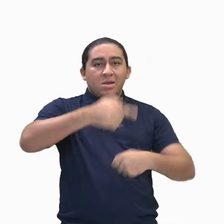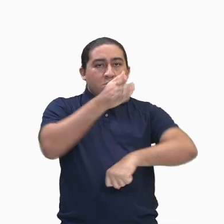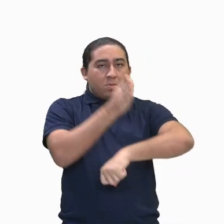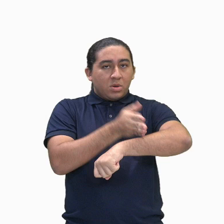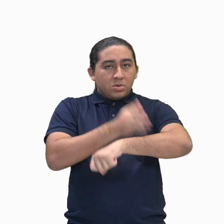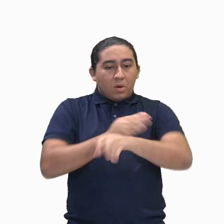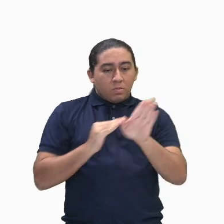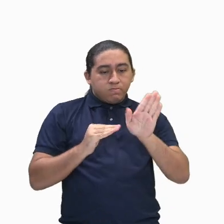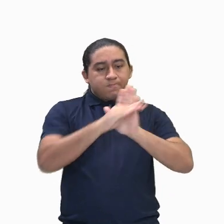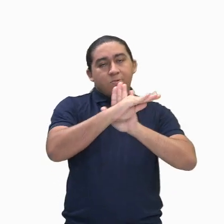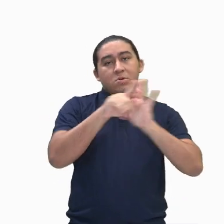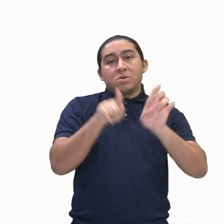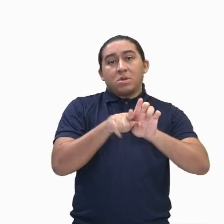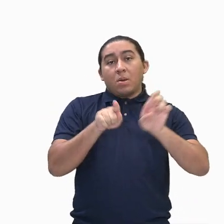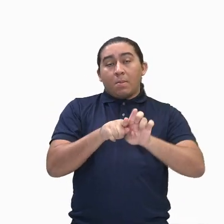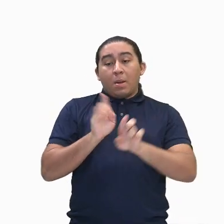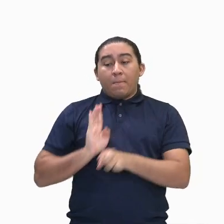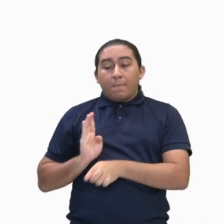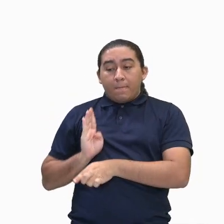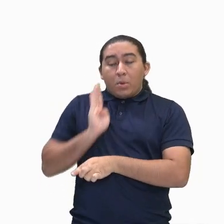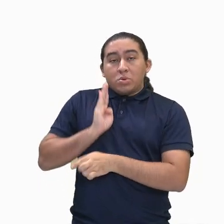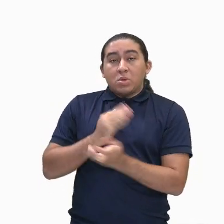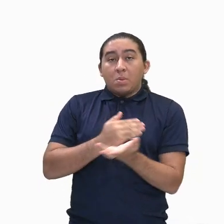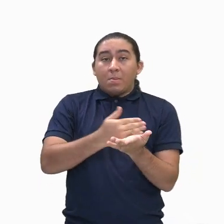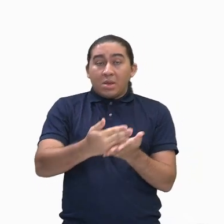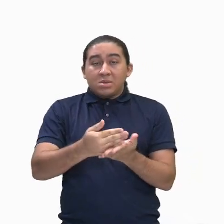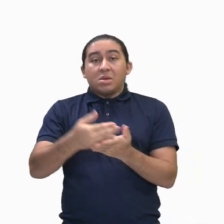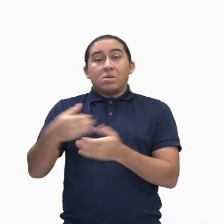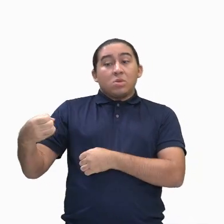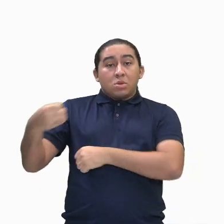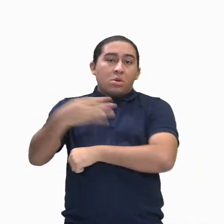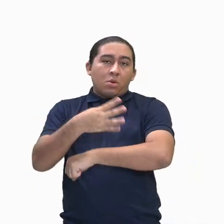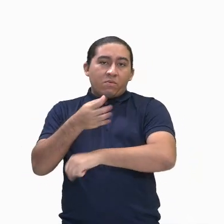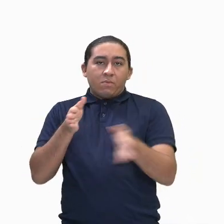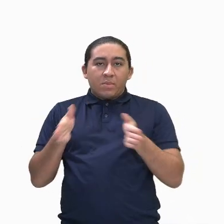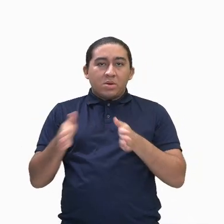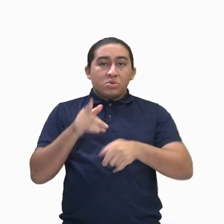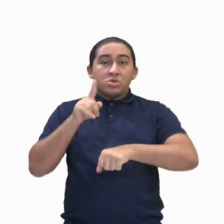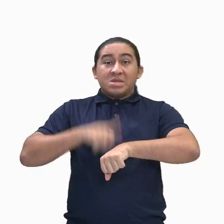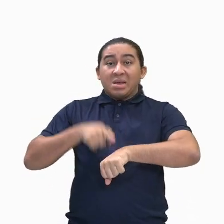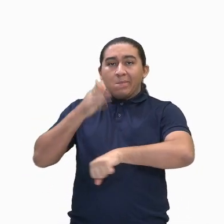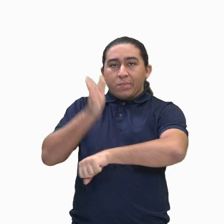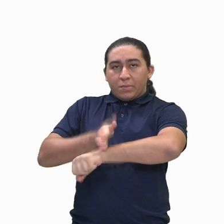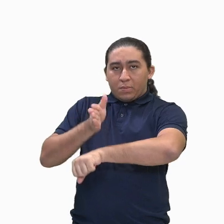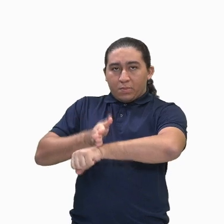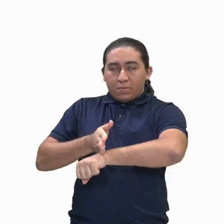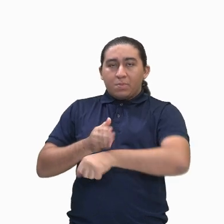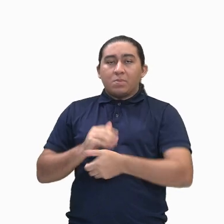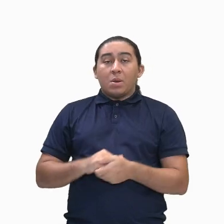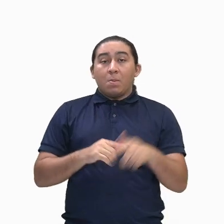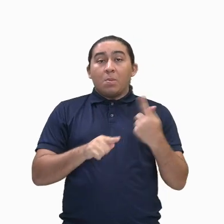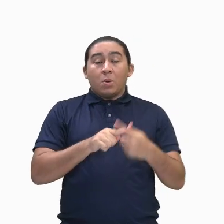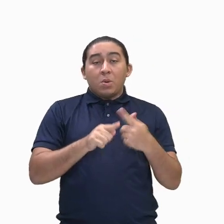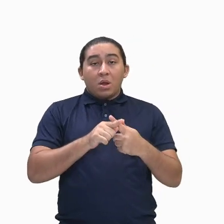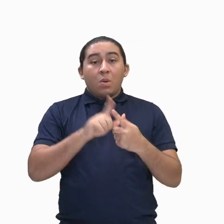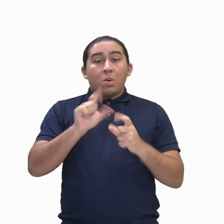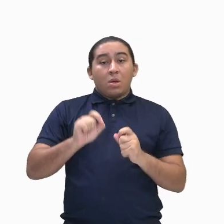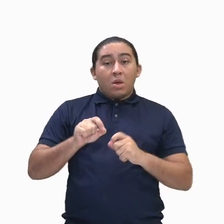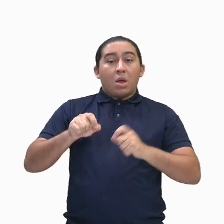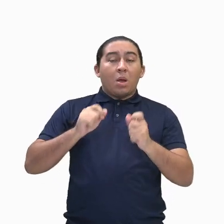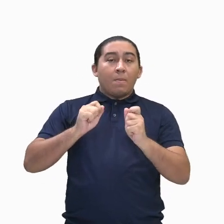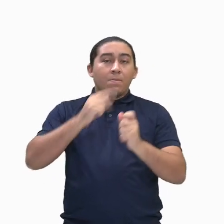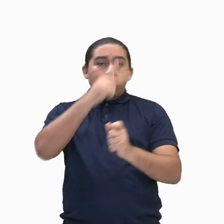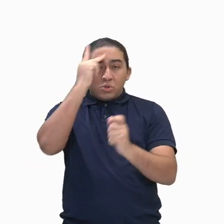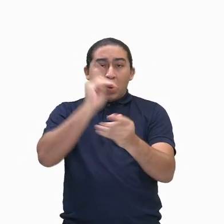da burguesia marcou o início de uma nova era, na qual o comércio e a urbanização se tornariam pilares fundamentais